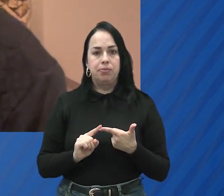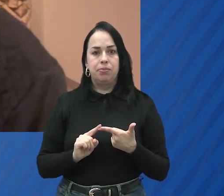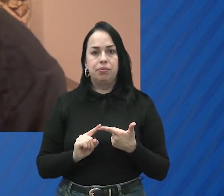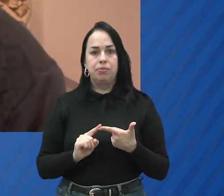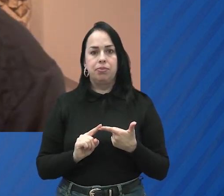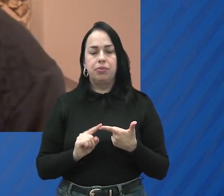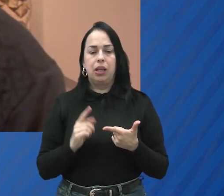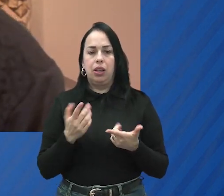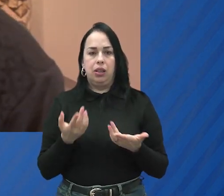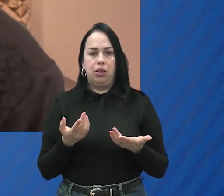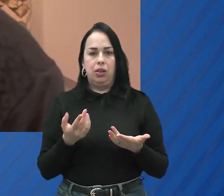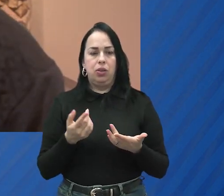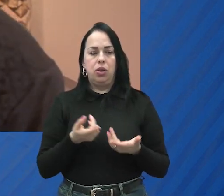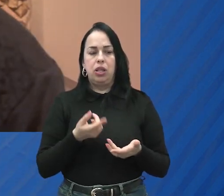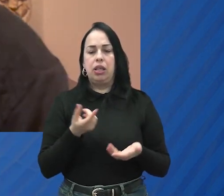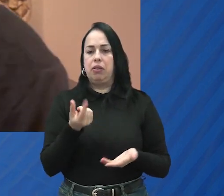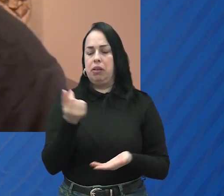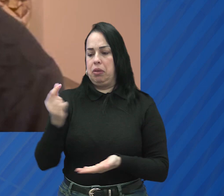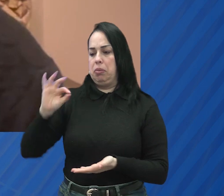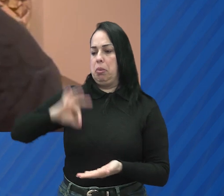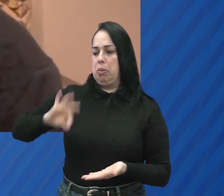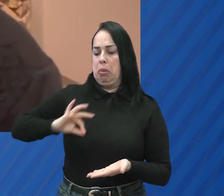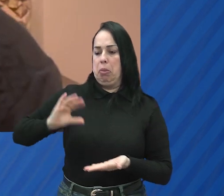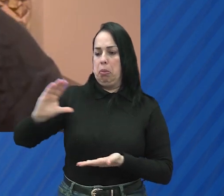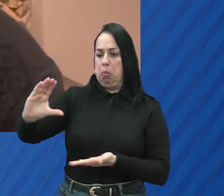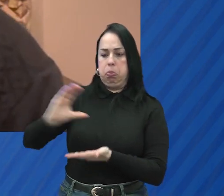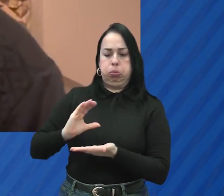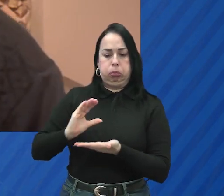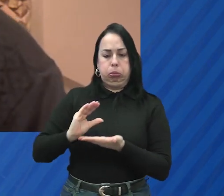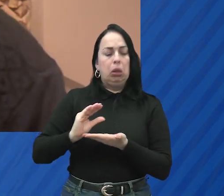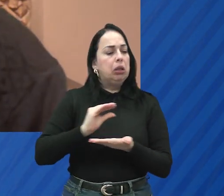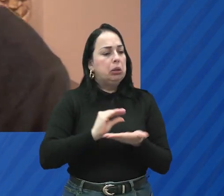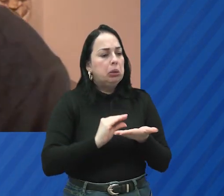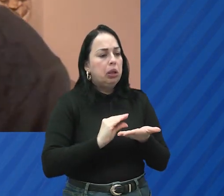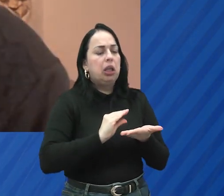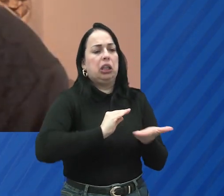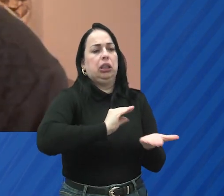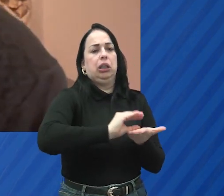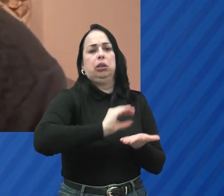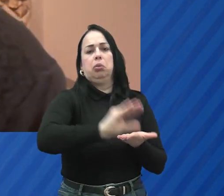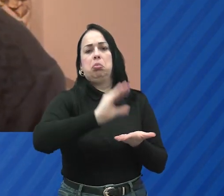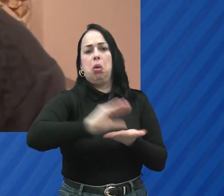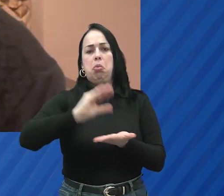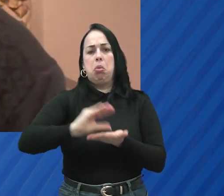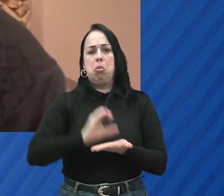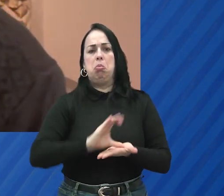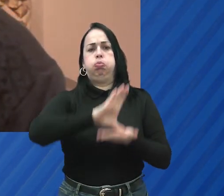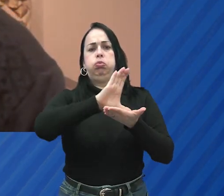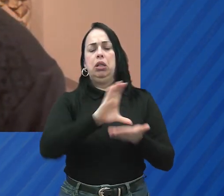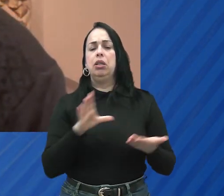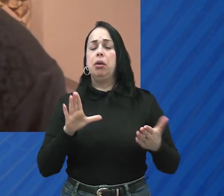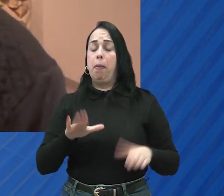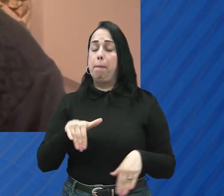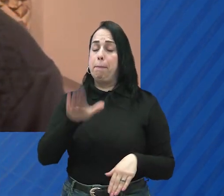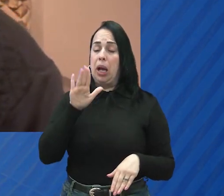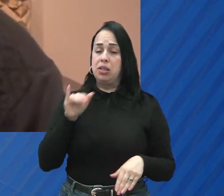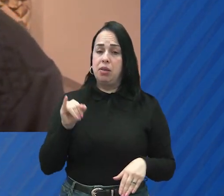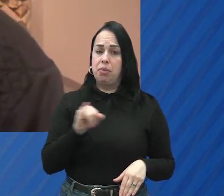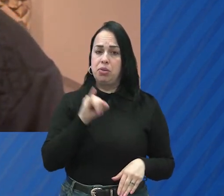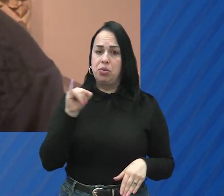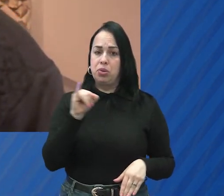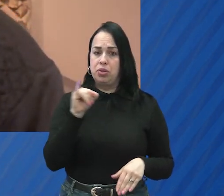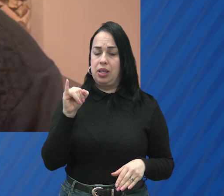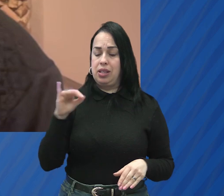na forma como você vai conduzir o teu ganho no dia a dia, né? Acho que a grande questão mais importante